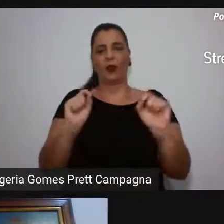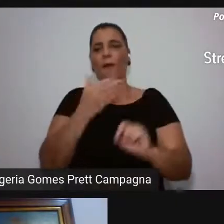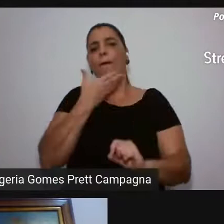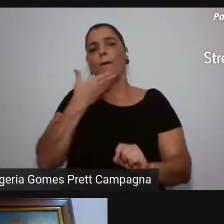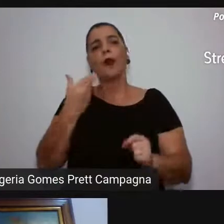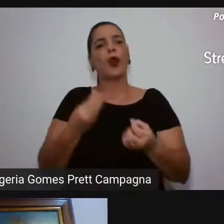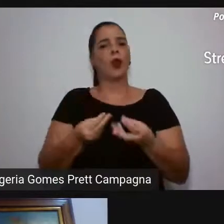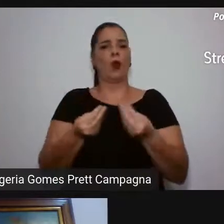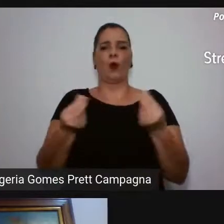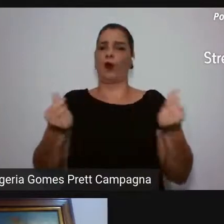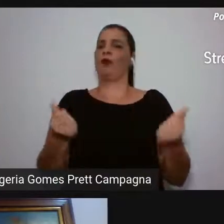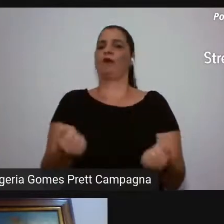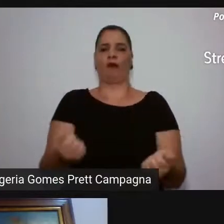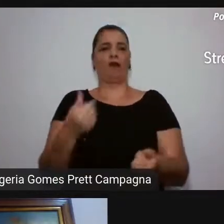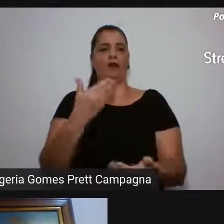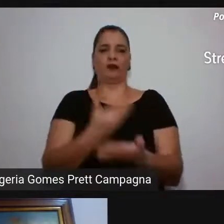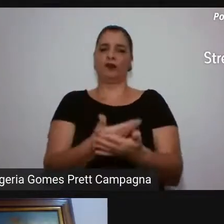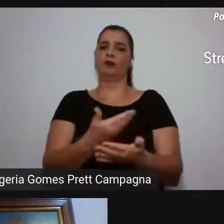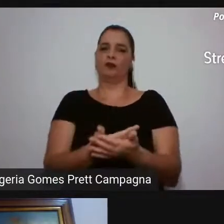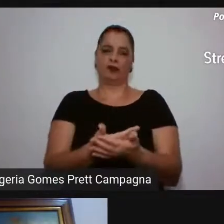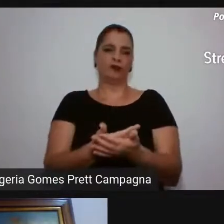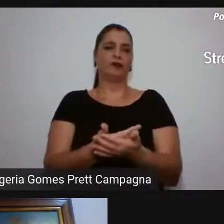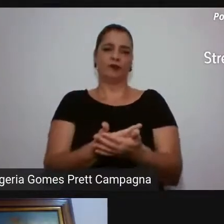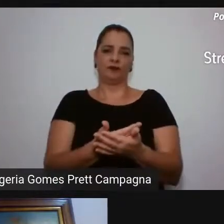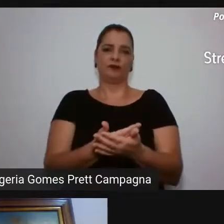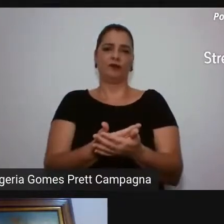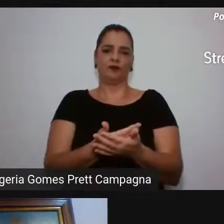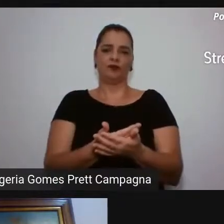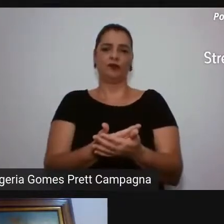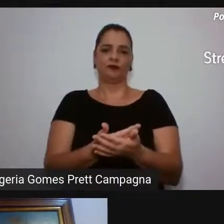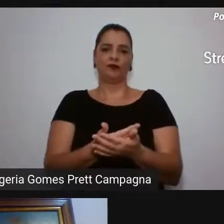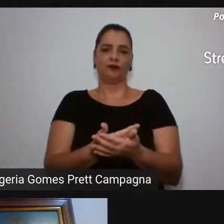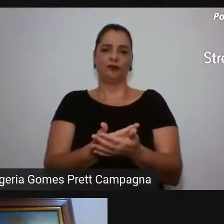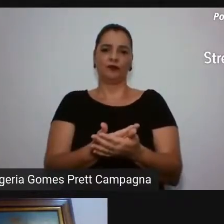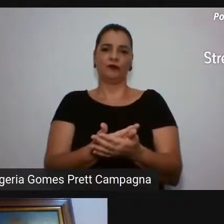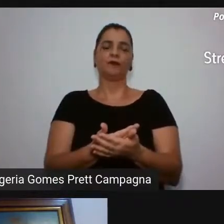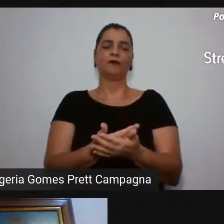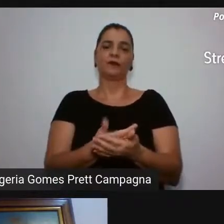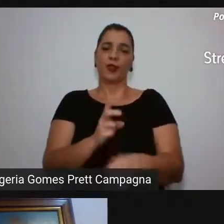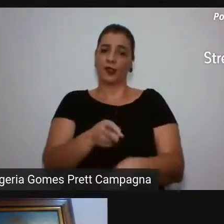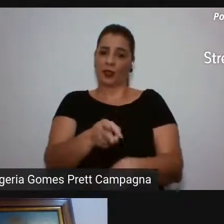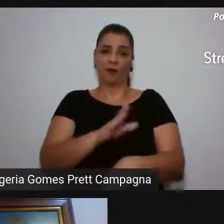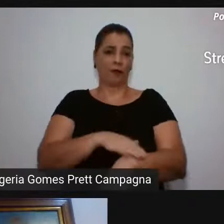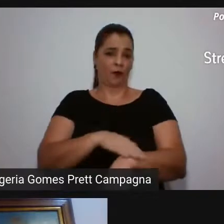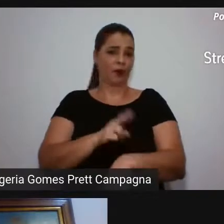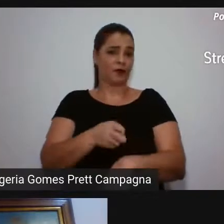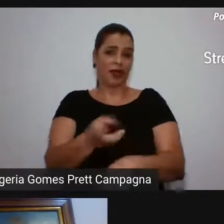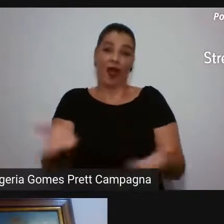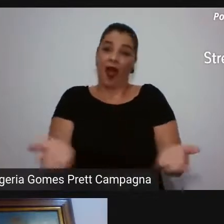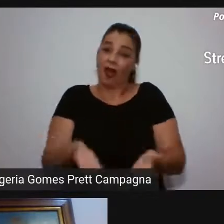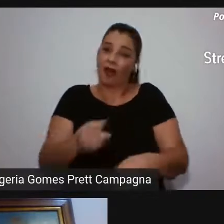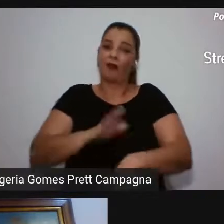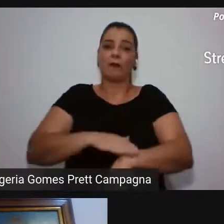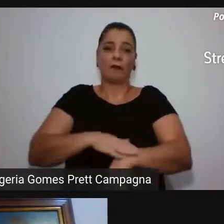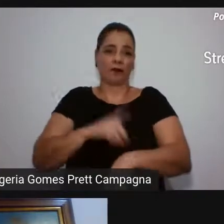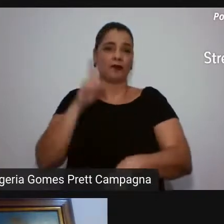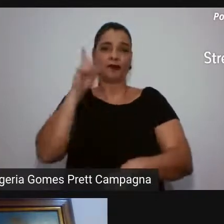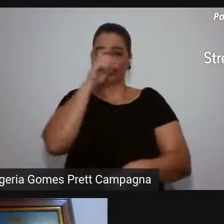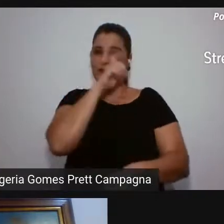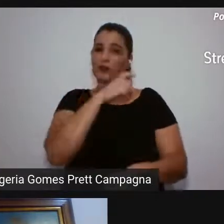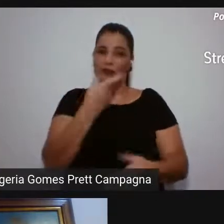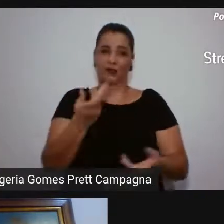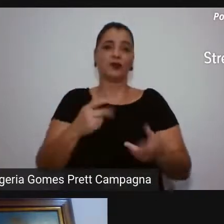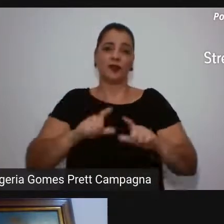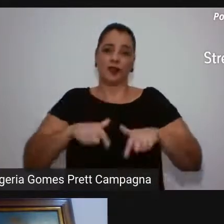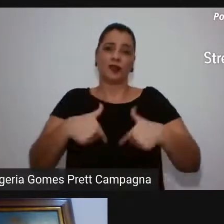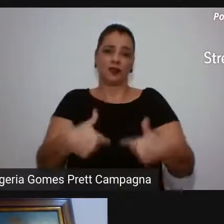coisas deem certo, deem cada vez mais certo, em todos os momentos, claro, mas ainda mais nesse que é momento de tanto